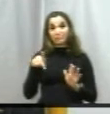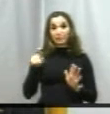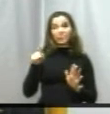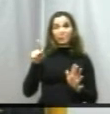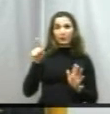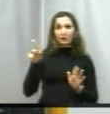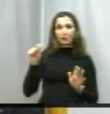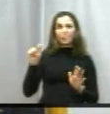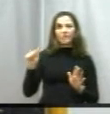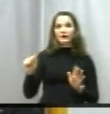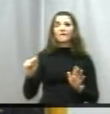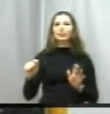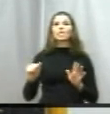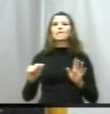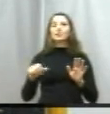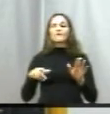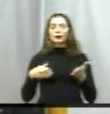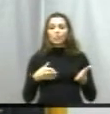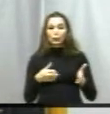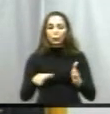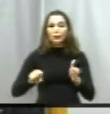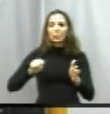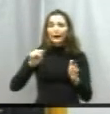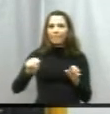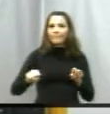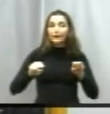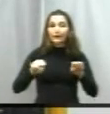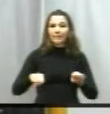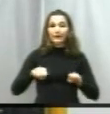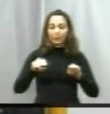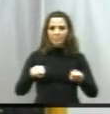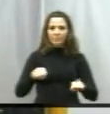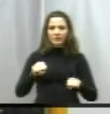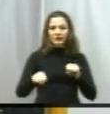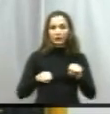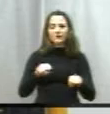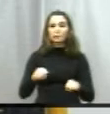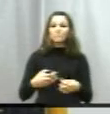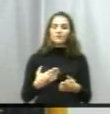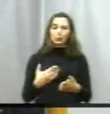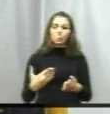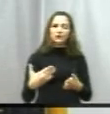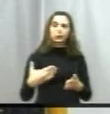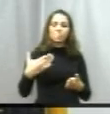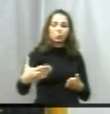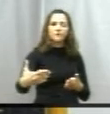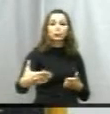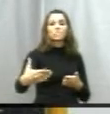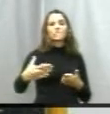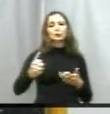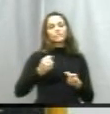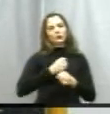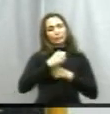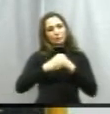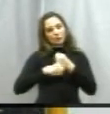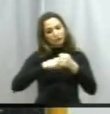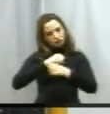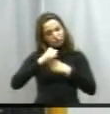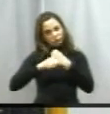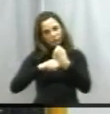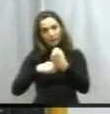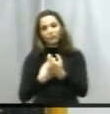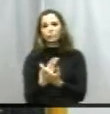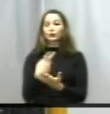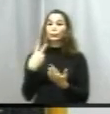da ciclovia, da criação de ciclovias no município de Araraquara, gradativamente, nesses próximos anos, assim como a